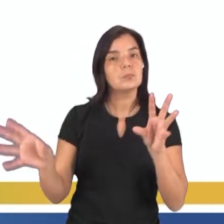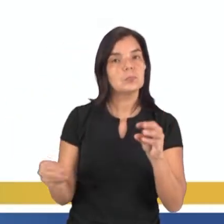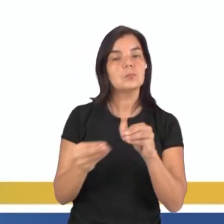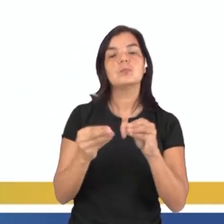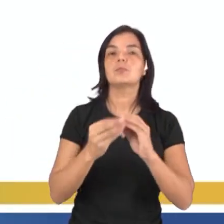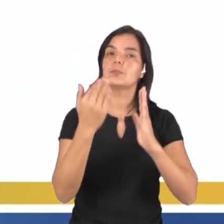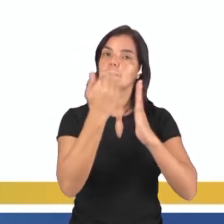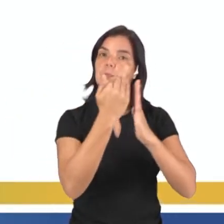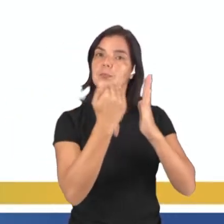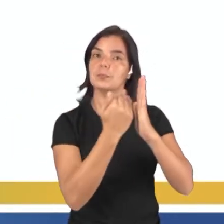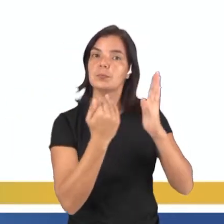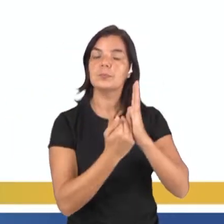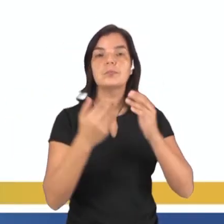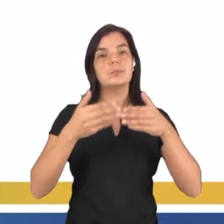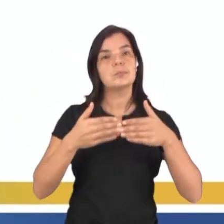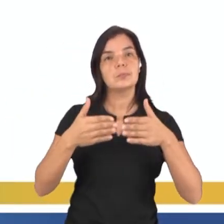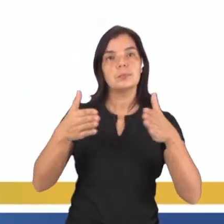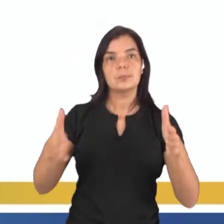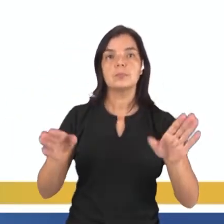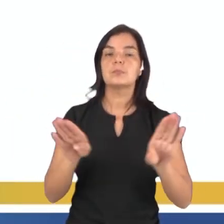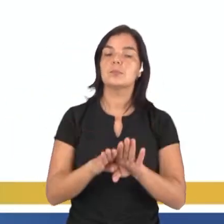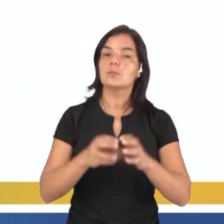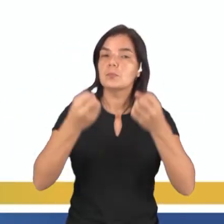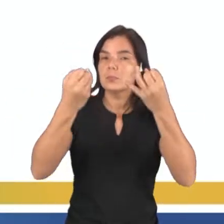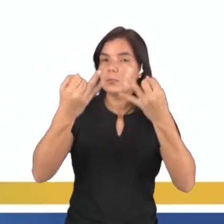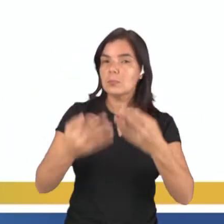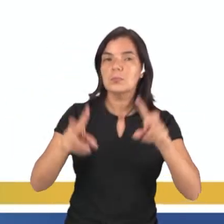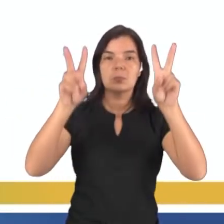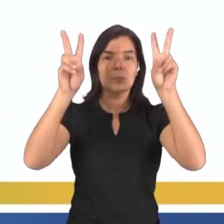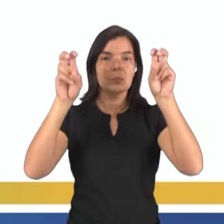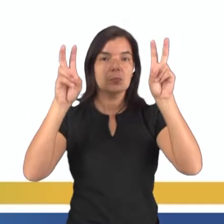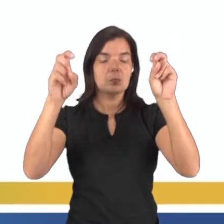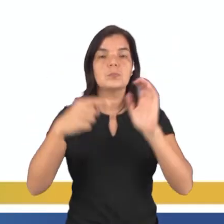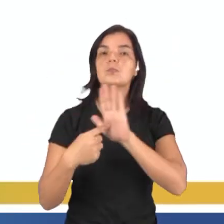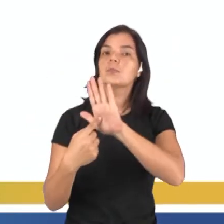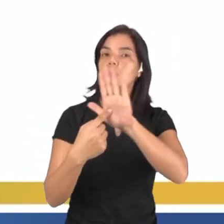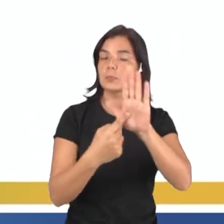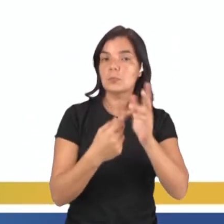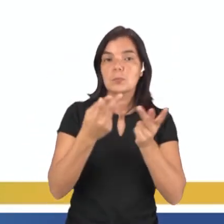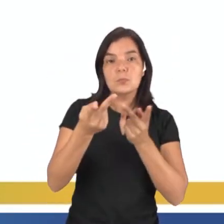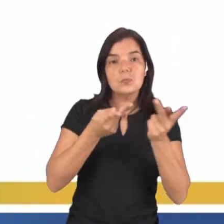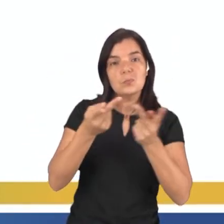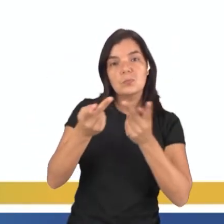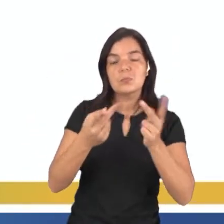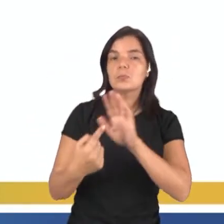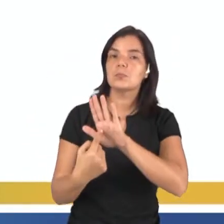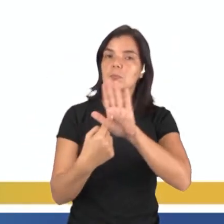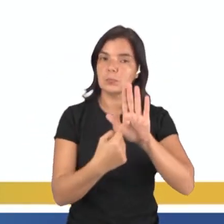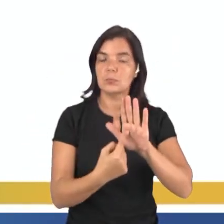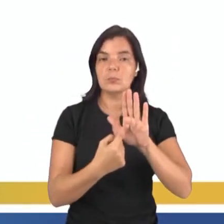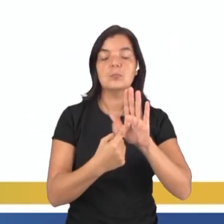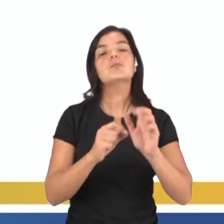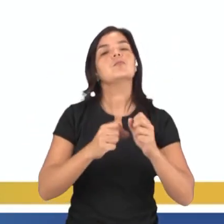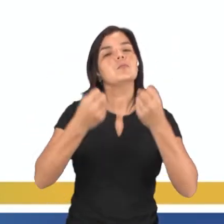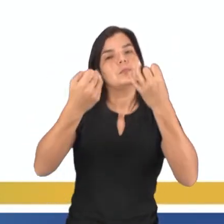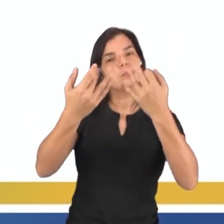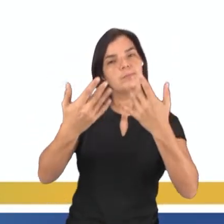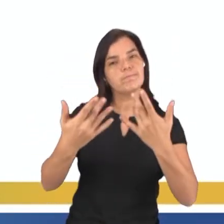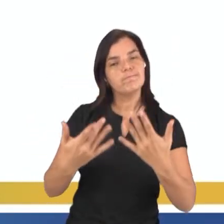etapas seguintes: abertura, introdução ao tema, apresentação do plano de exposição,